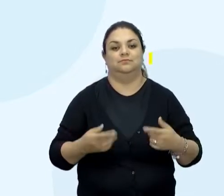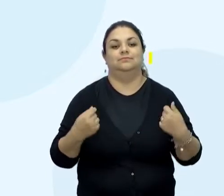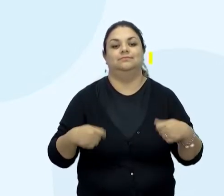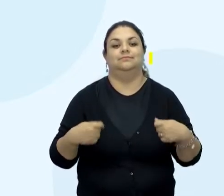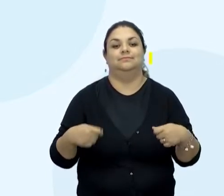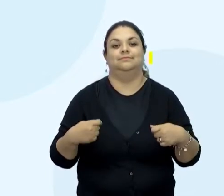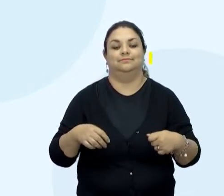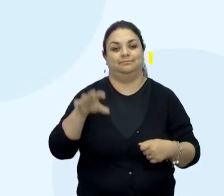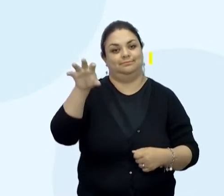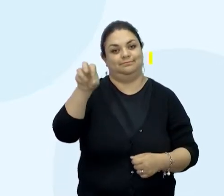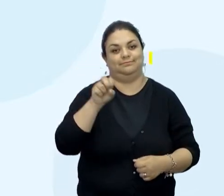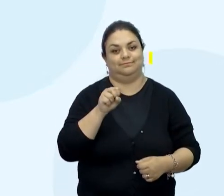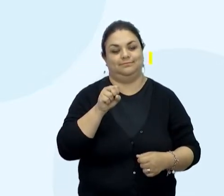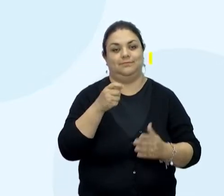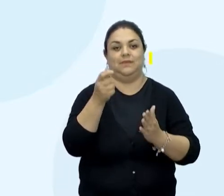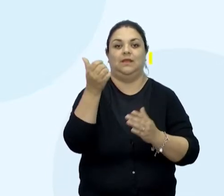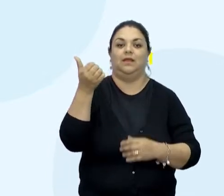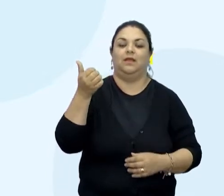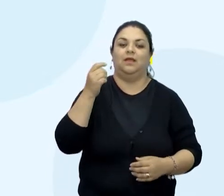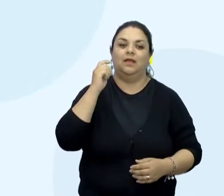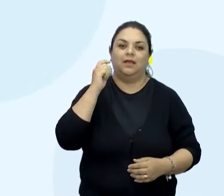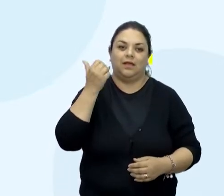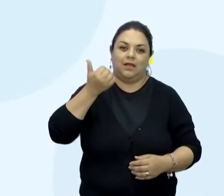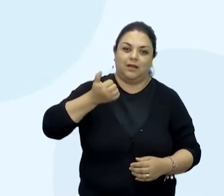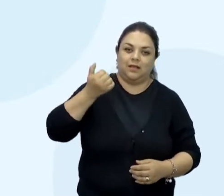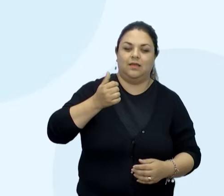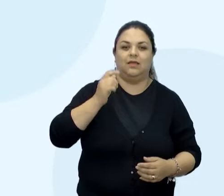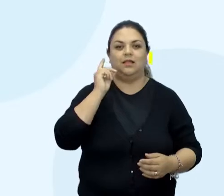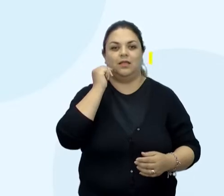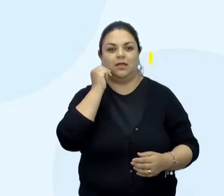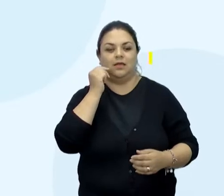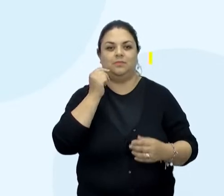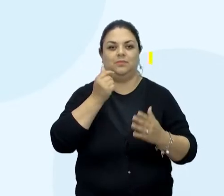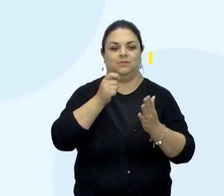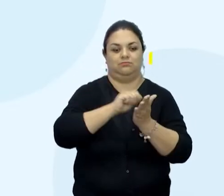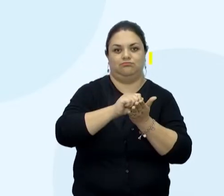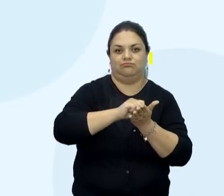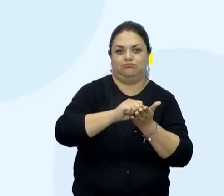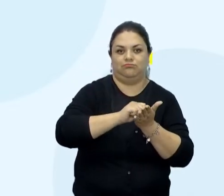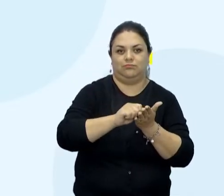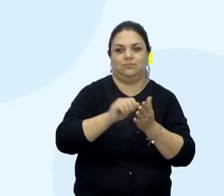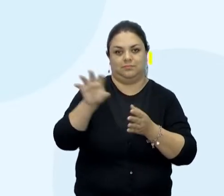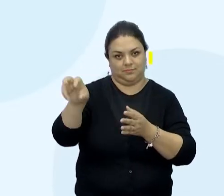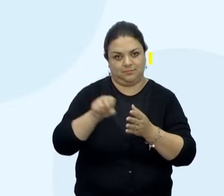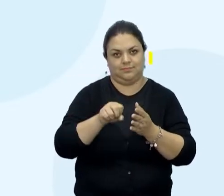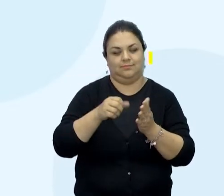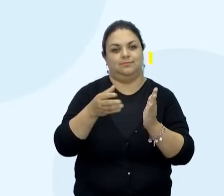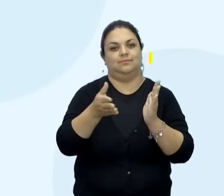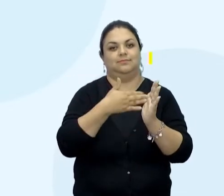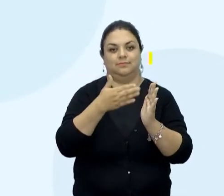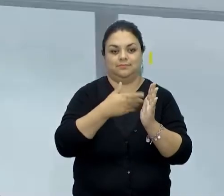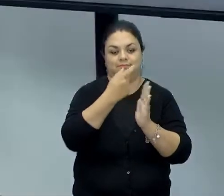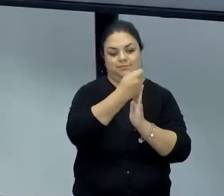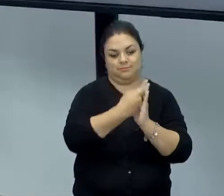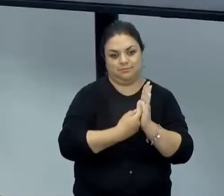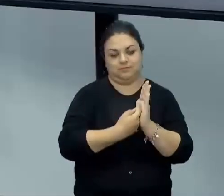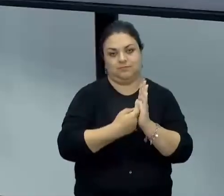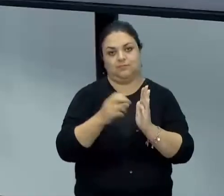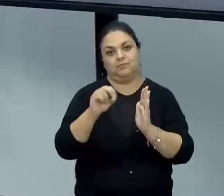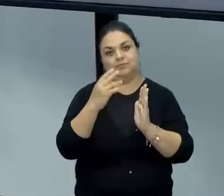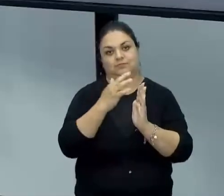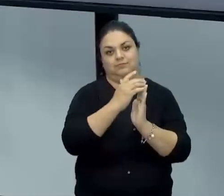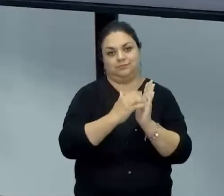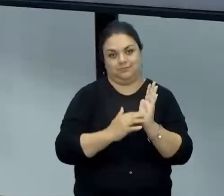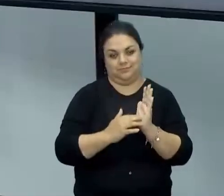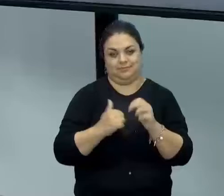aí caneta, lápis, borracha, diário de bordo e calculadora. Sim, hoje a gente vai também continuar